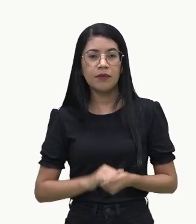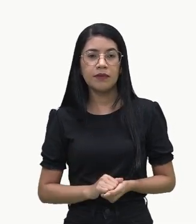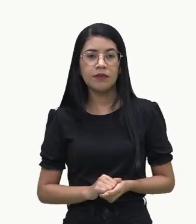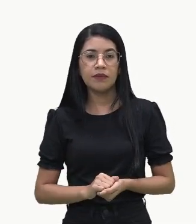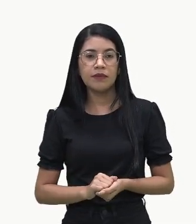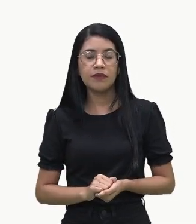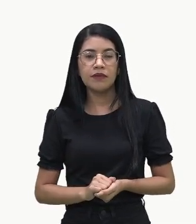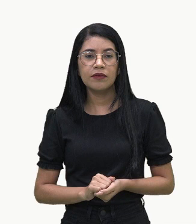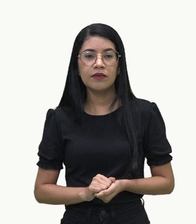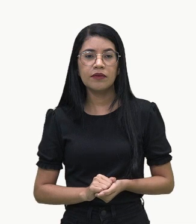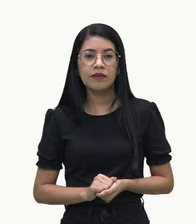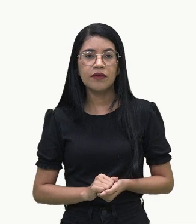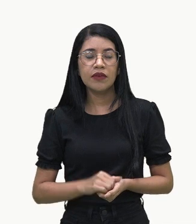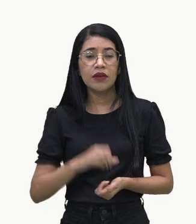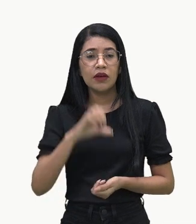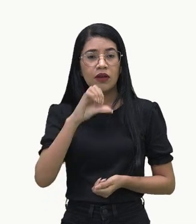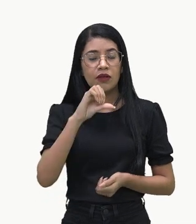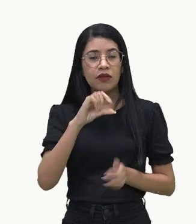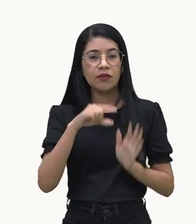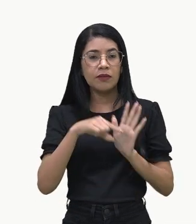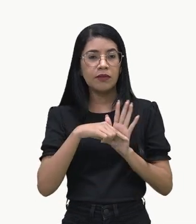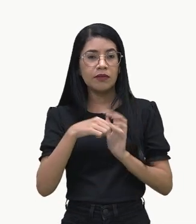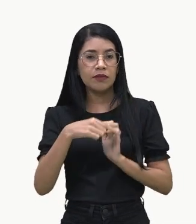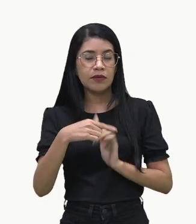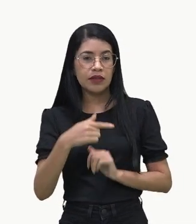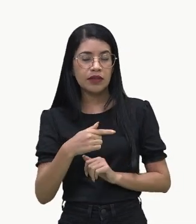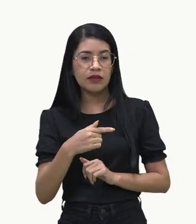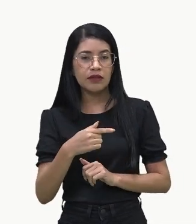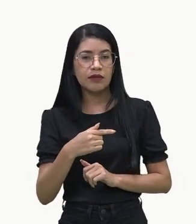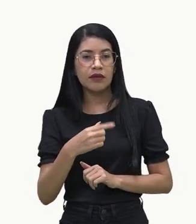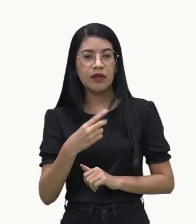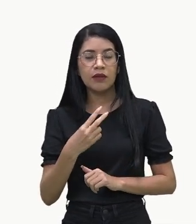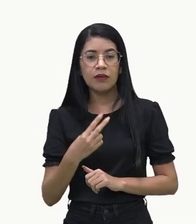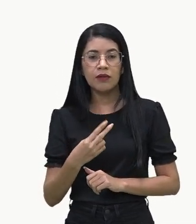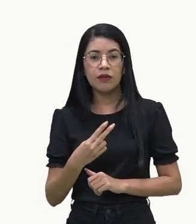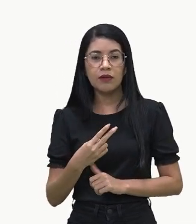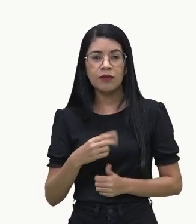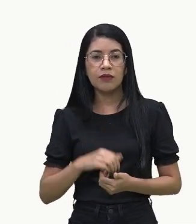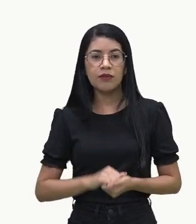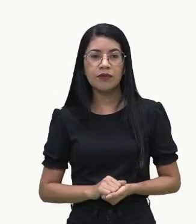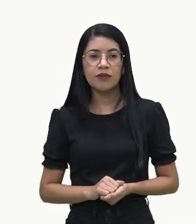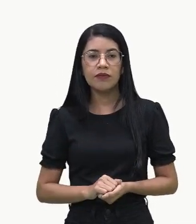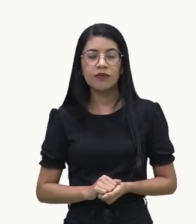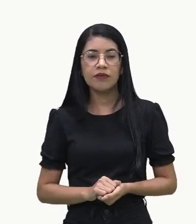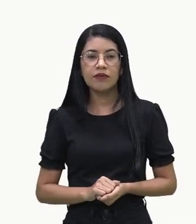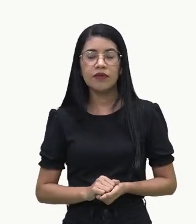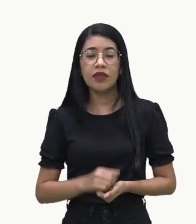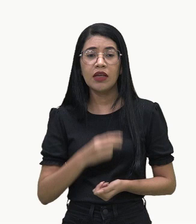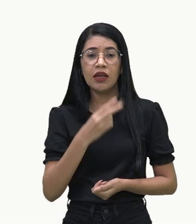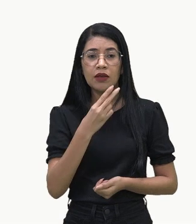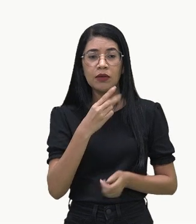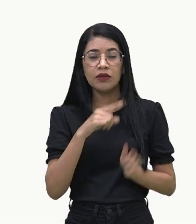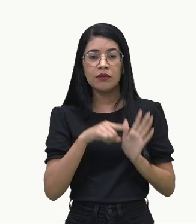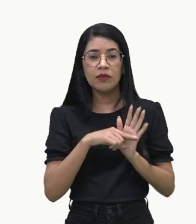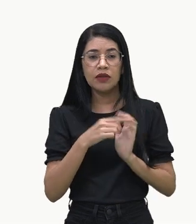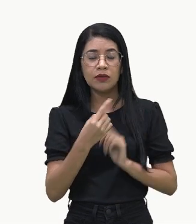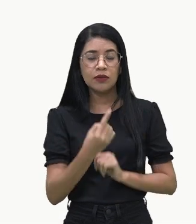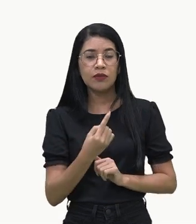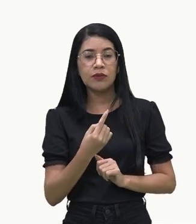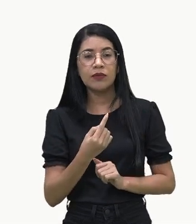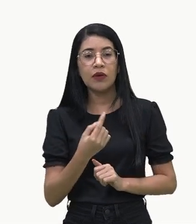4. 9 menos 7, teremos 2. E 2 menos